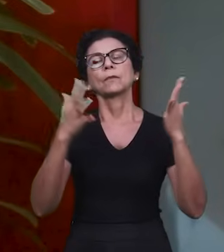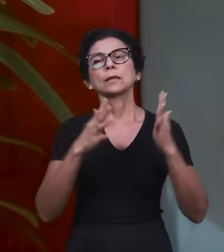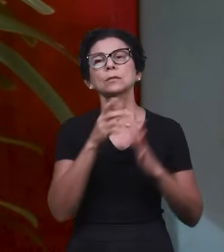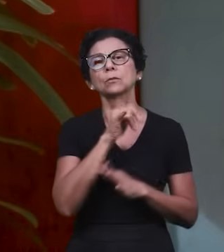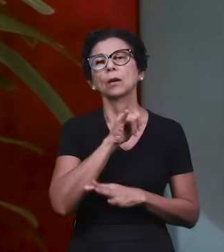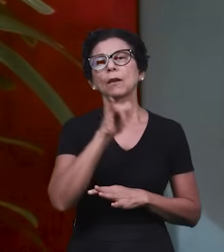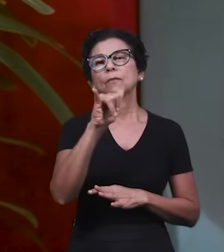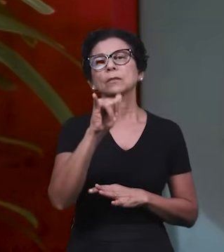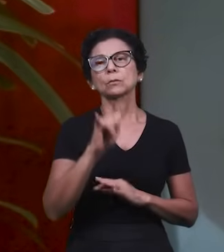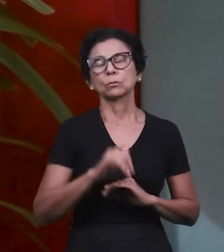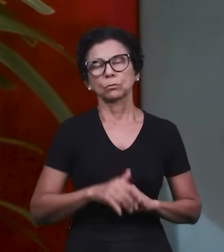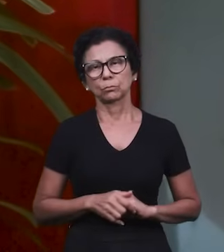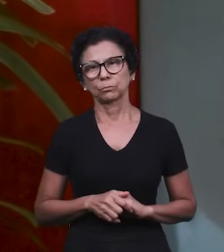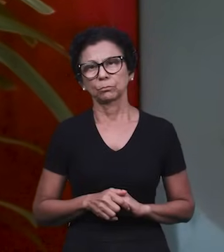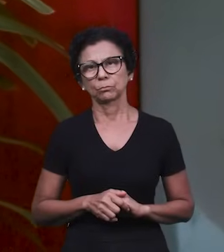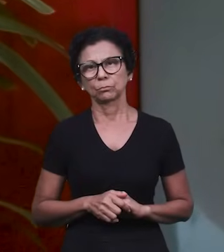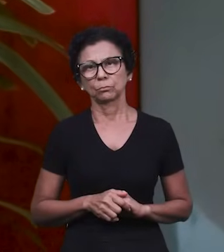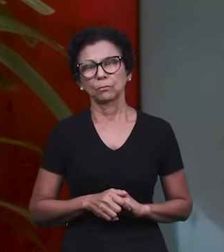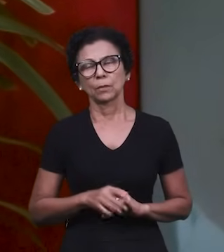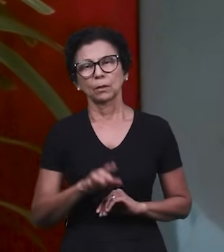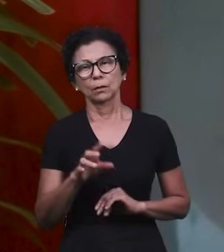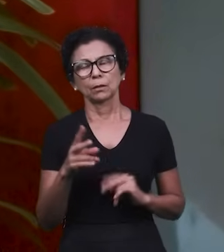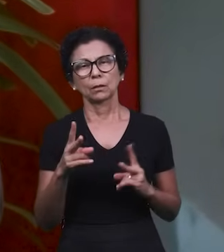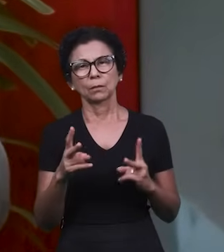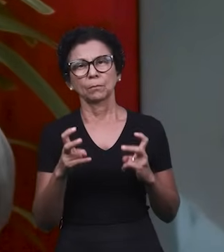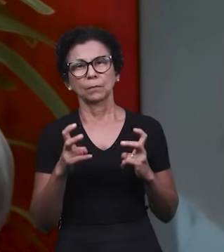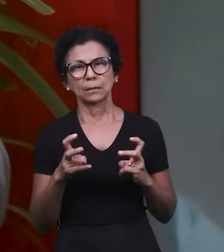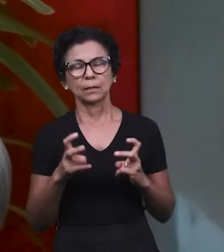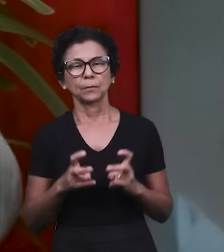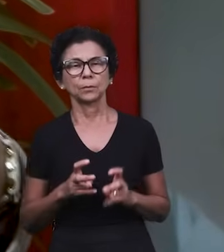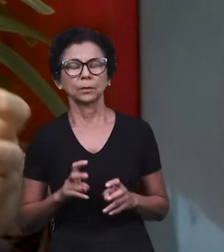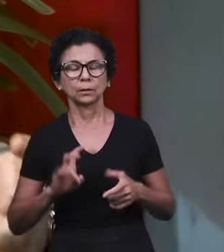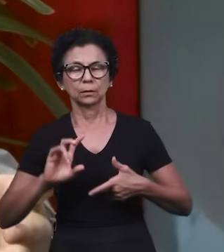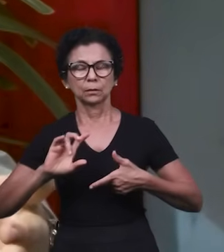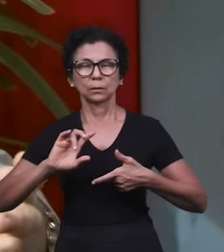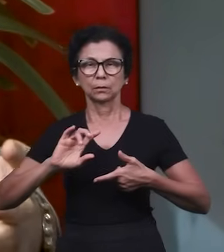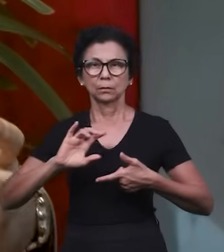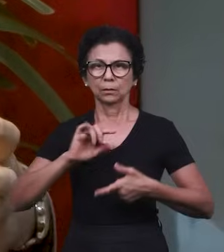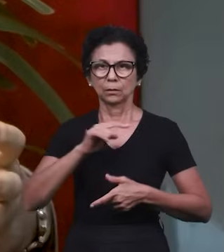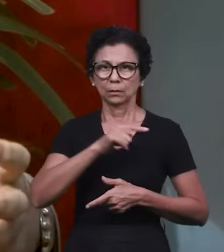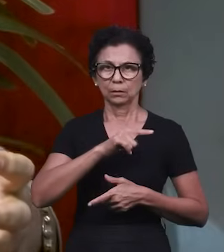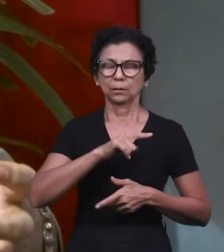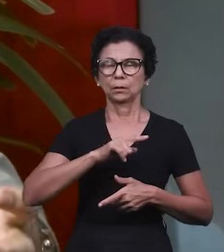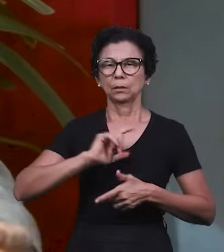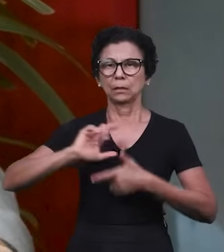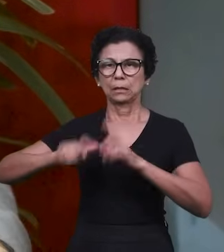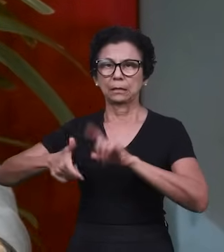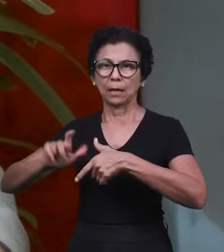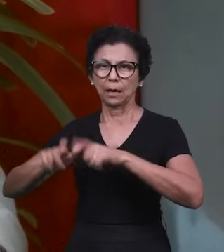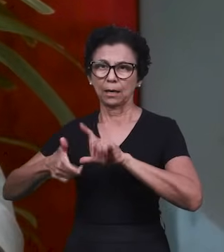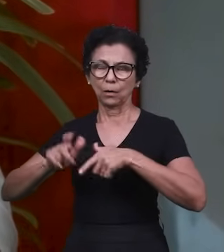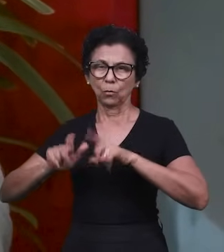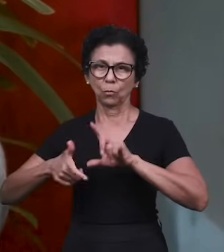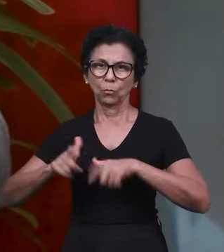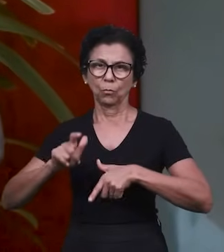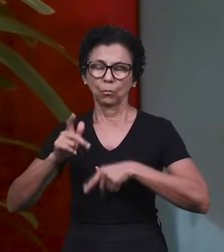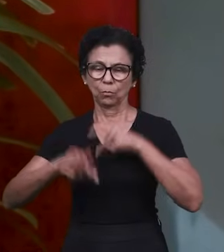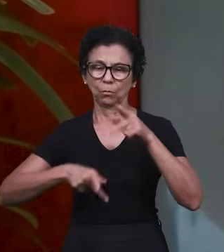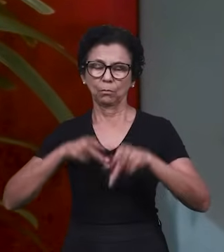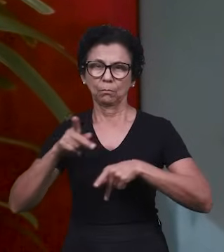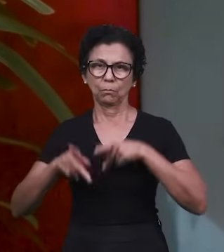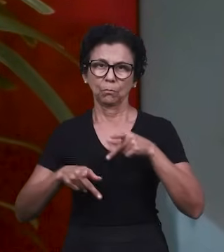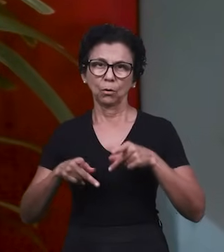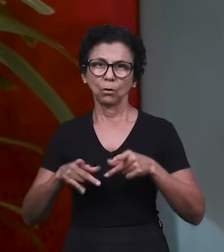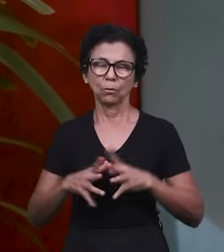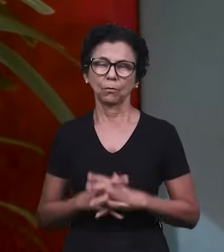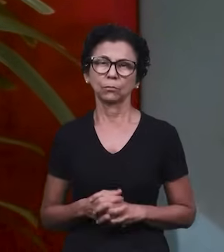festa. Você percebe que sempre o povo de Israel, e isso obviamente que se reflete